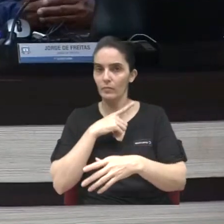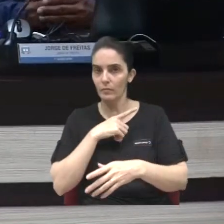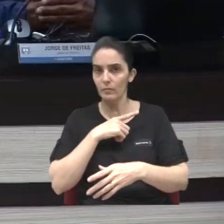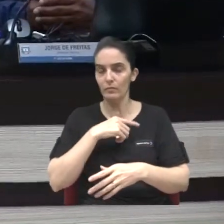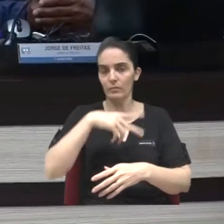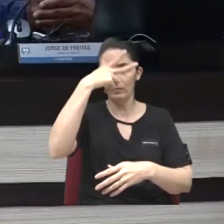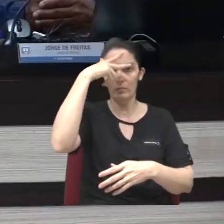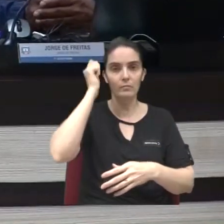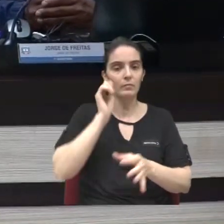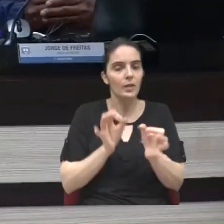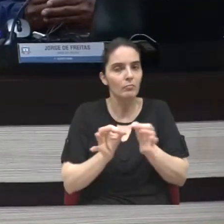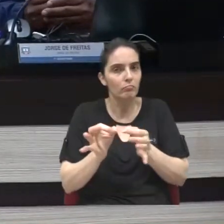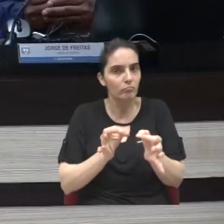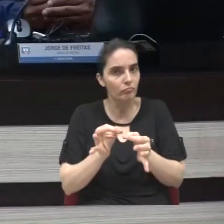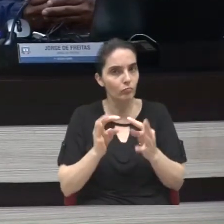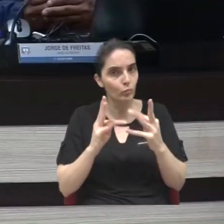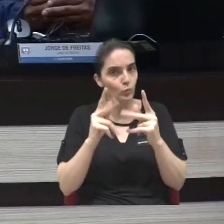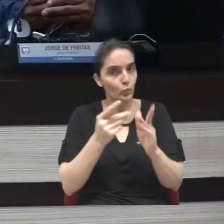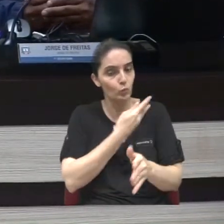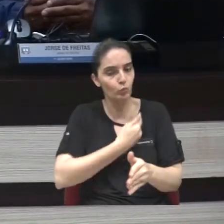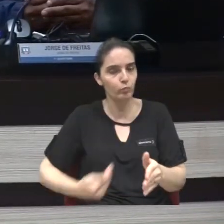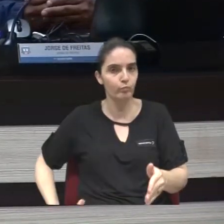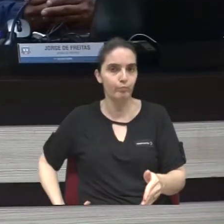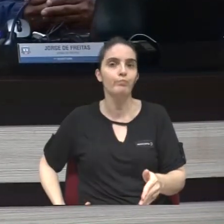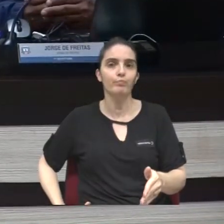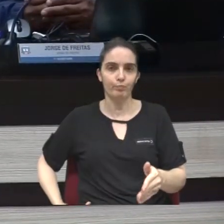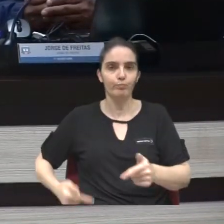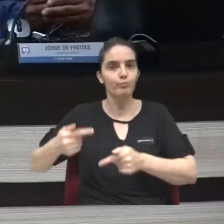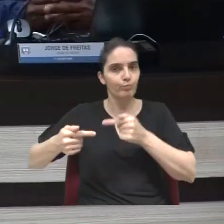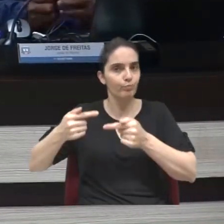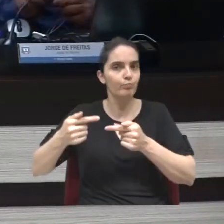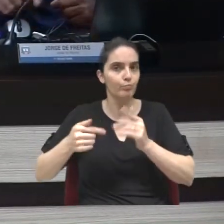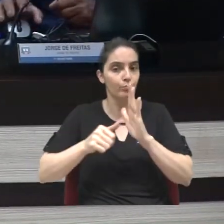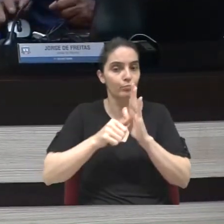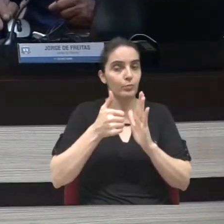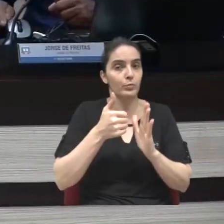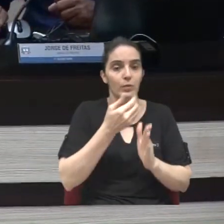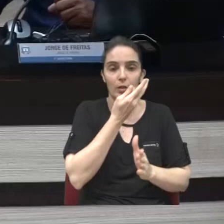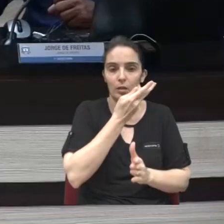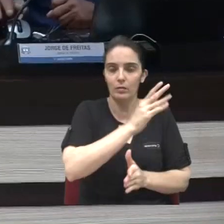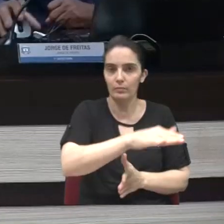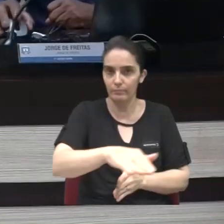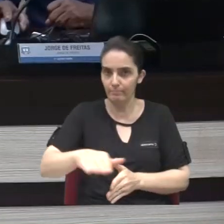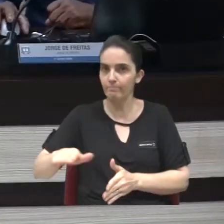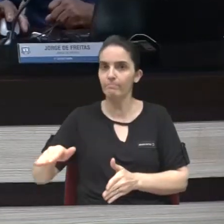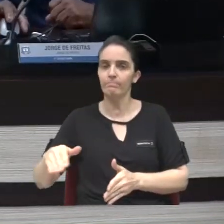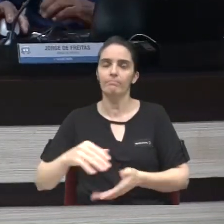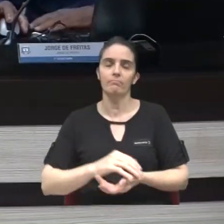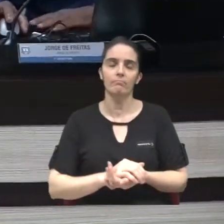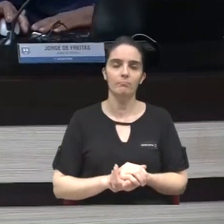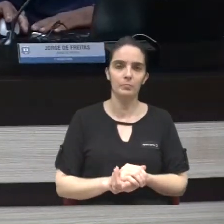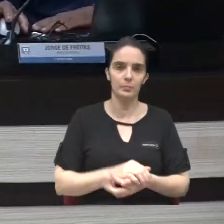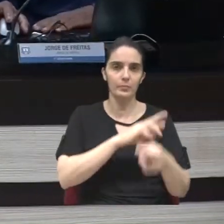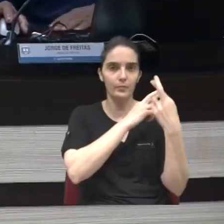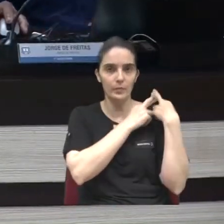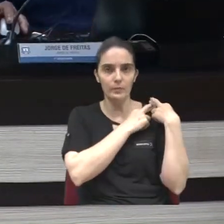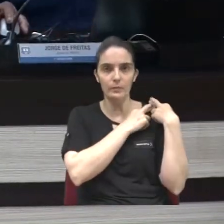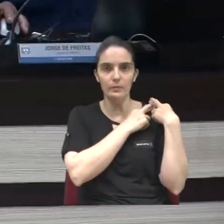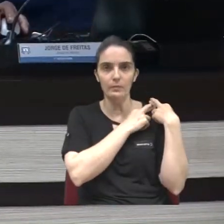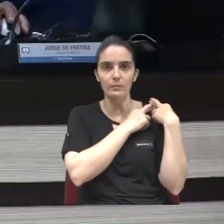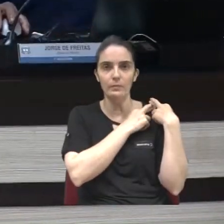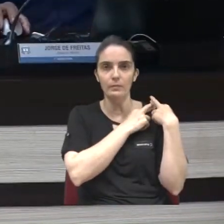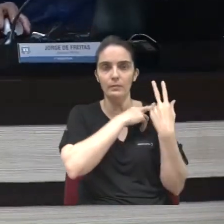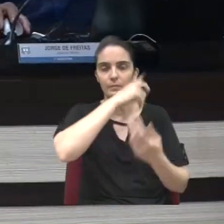das políticas públicas de primeira infância e da outras providências. Autoria, vereadora doutora Mayra